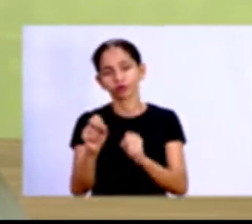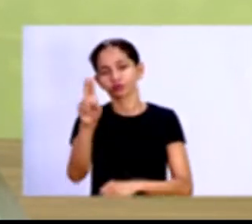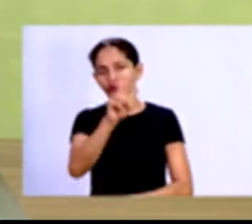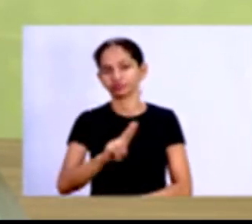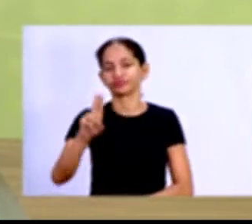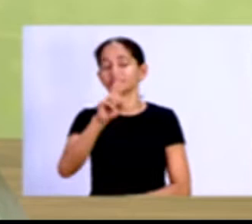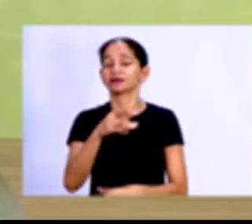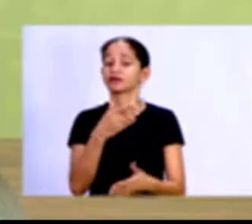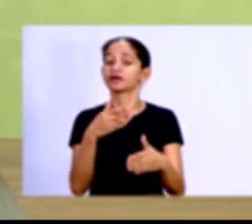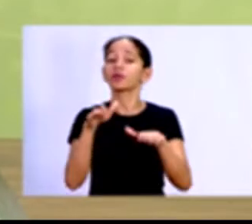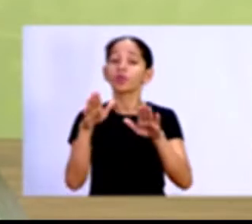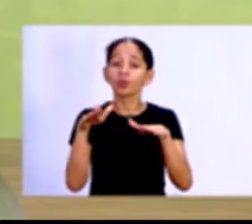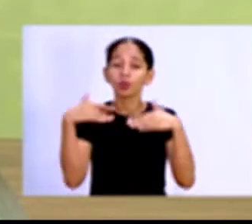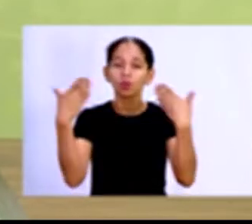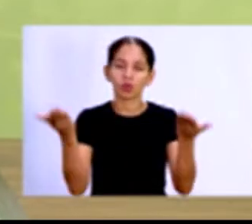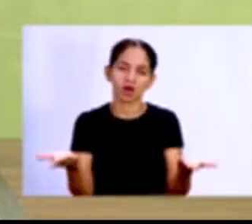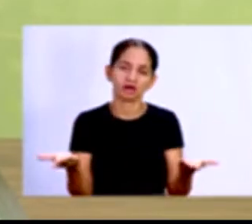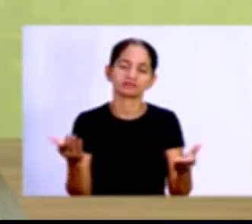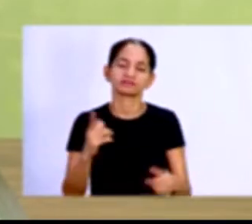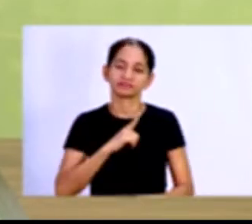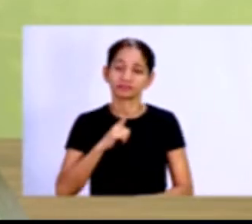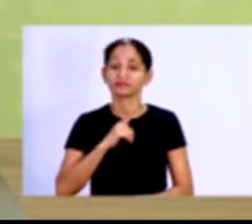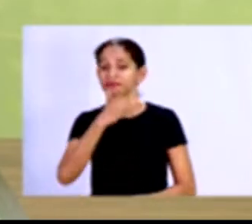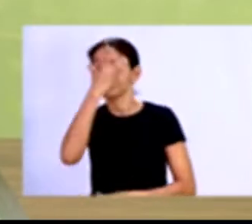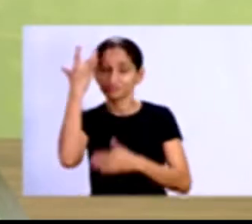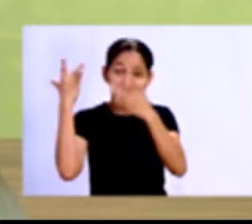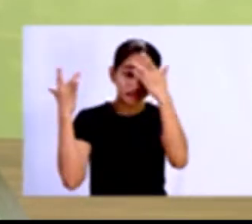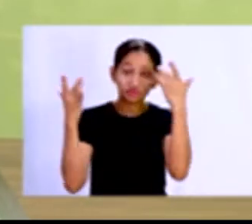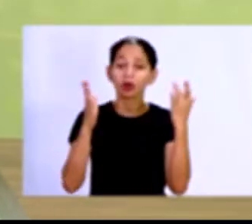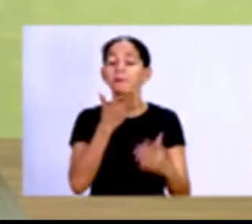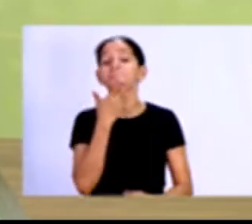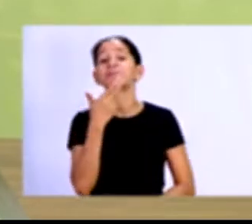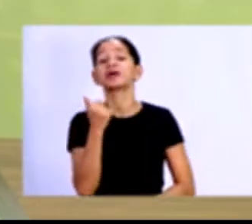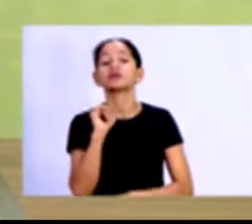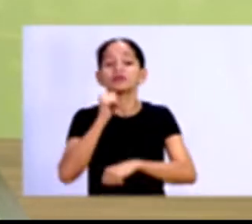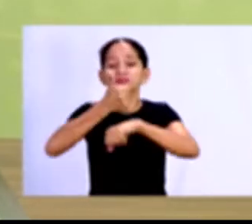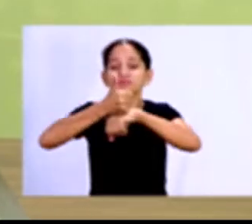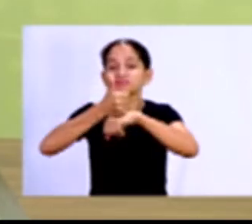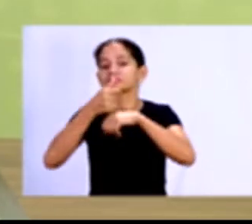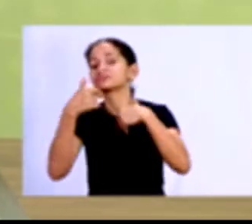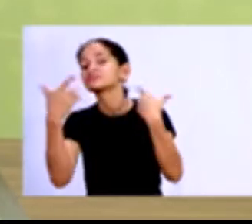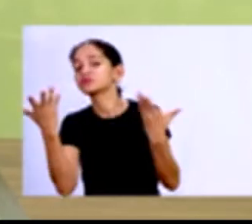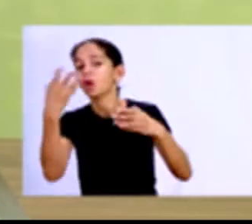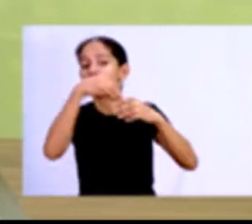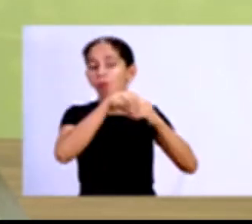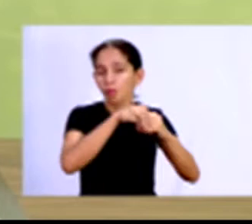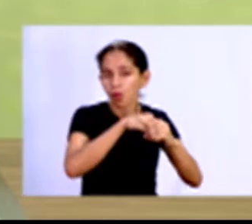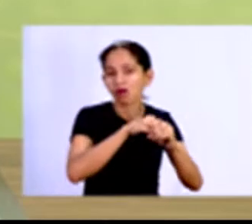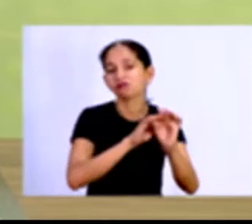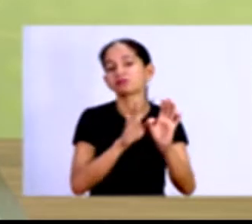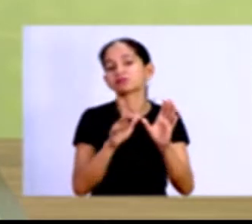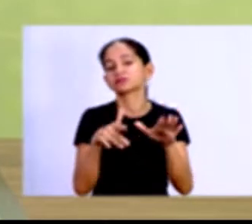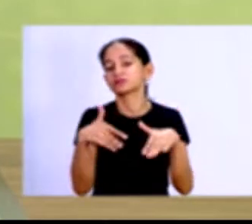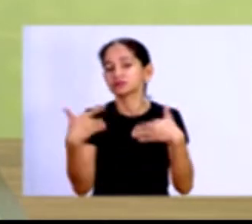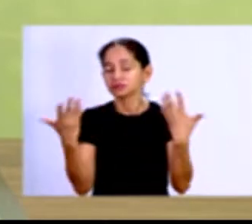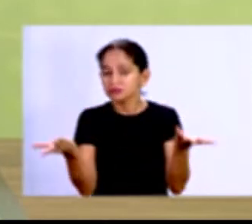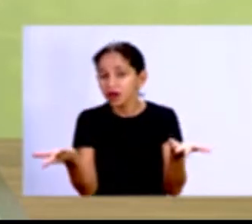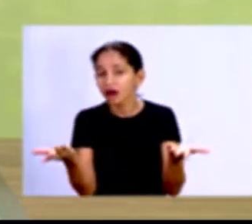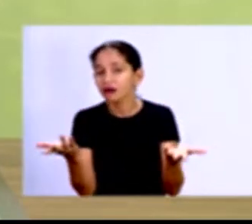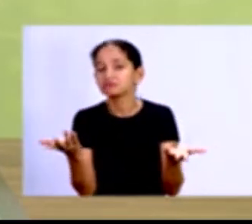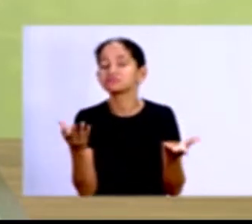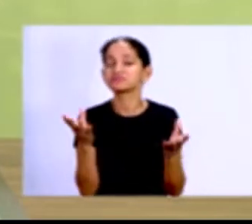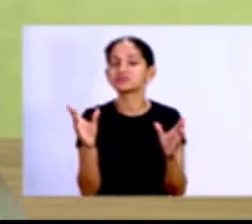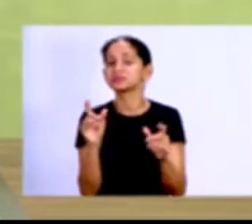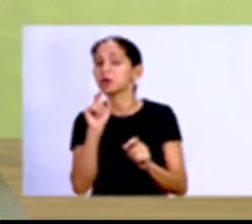indicar as pessoas na hora de fazer qual é a melhor aplicação, é uma poupança, é